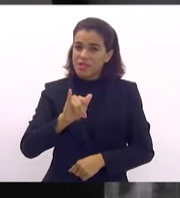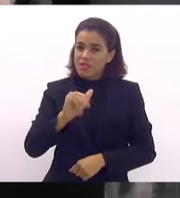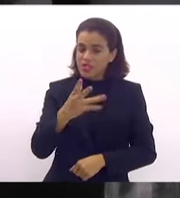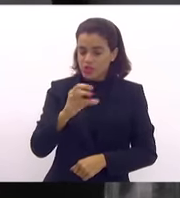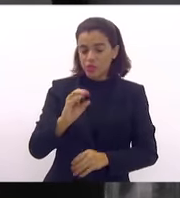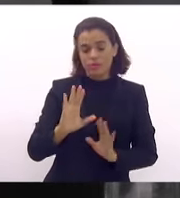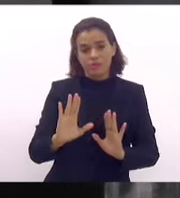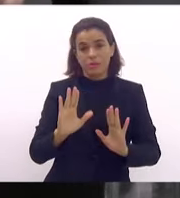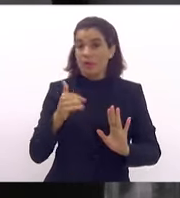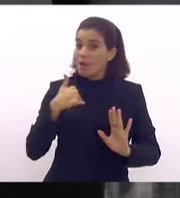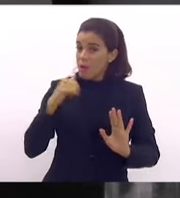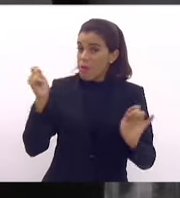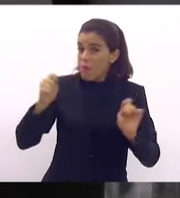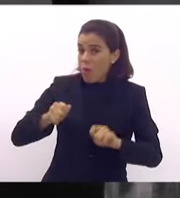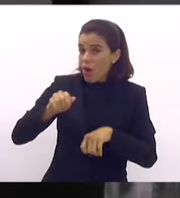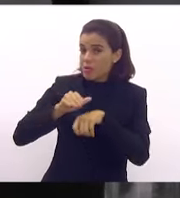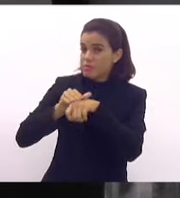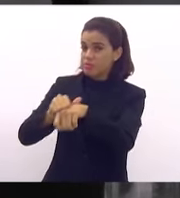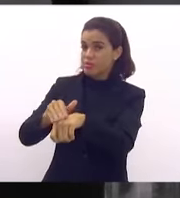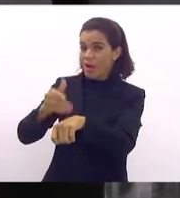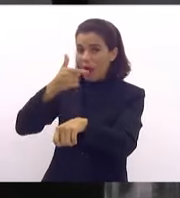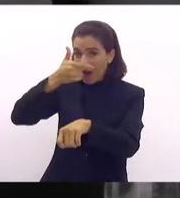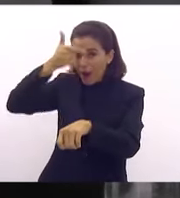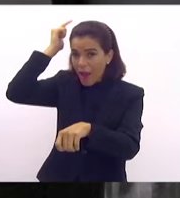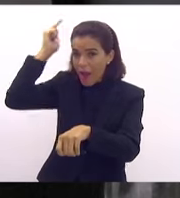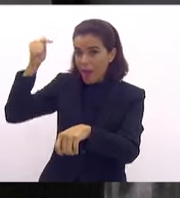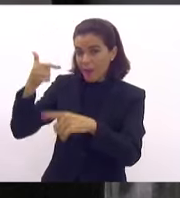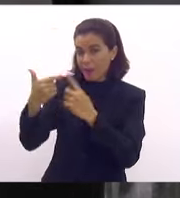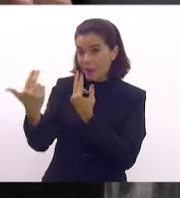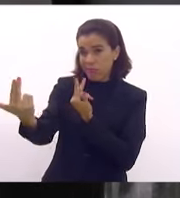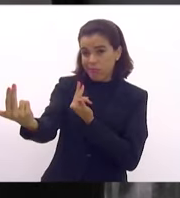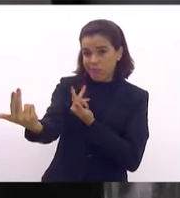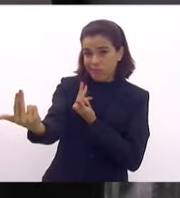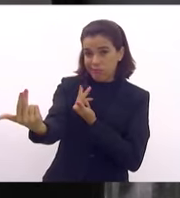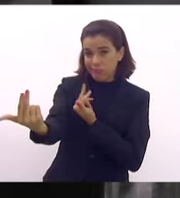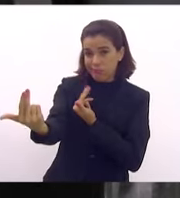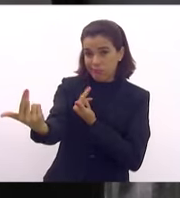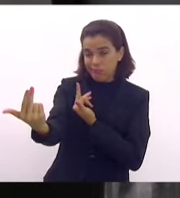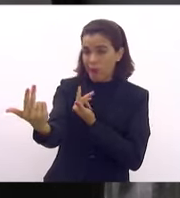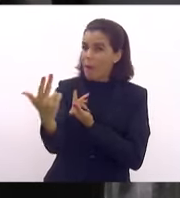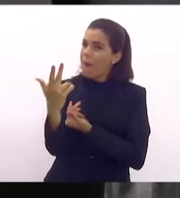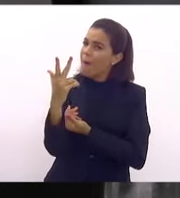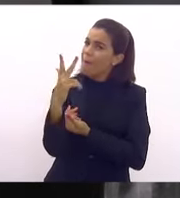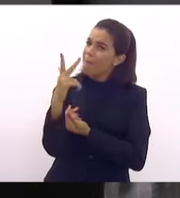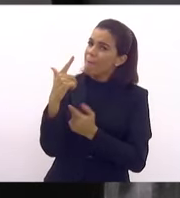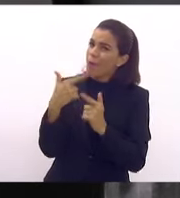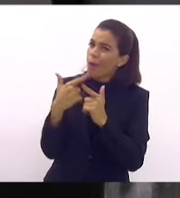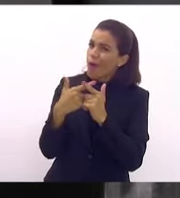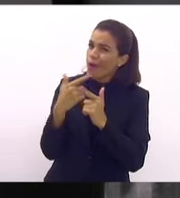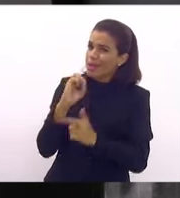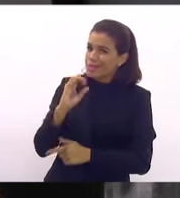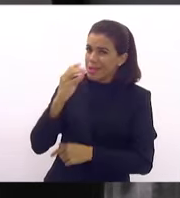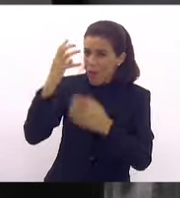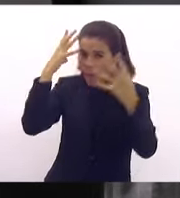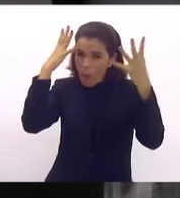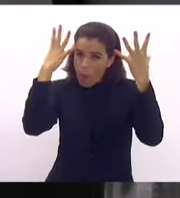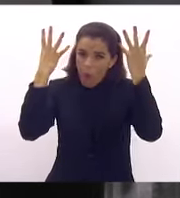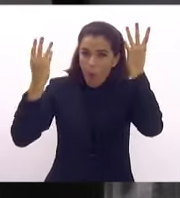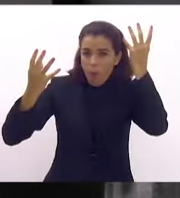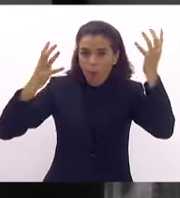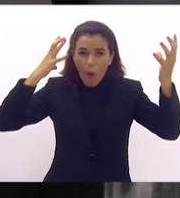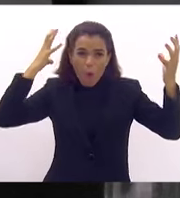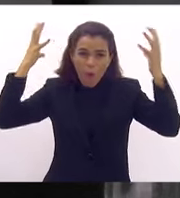Eu sou o único que posso chamar de careca, porque eu também o sou, senão poderia soar como... Né? Mas eu sou careca